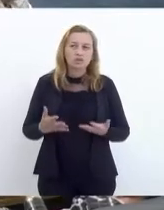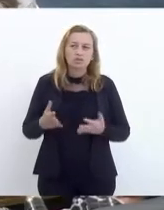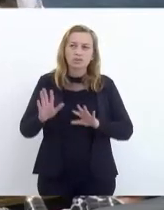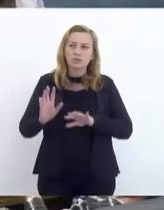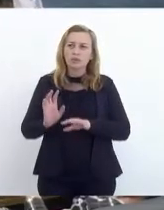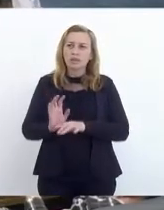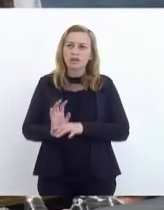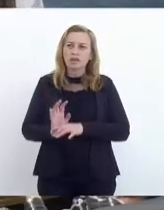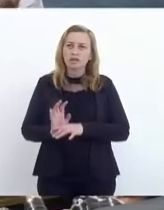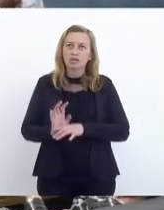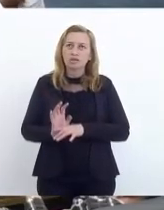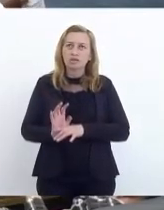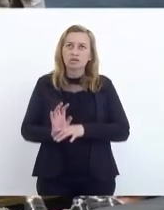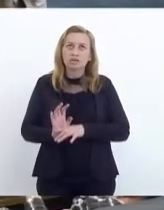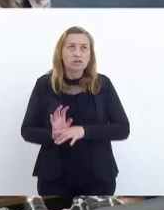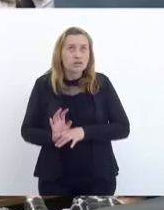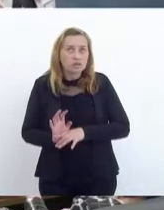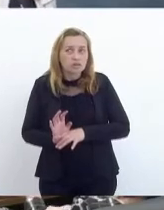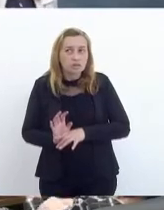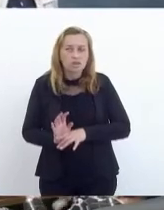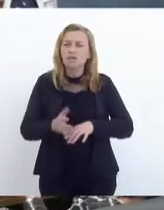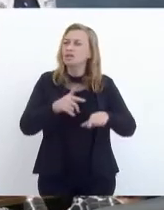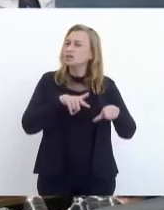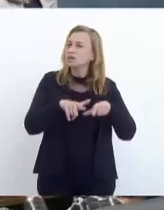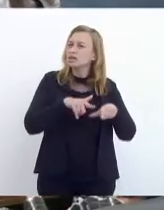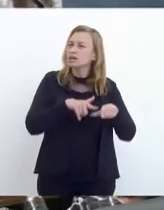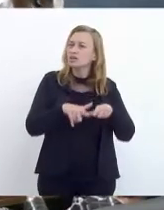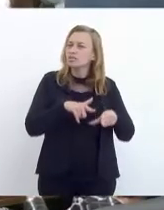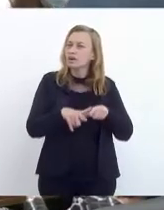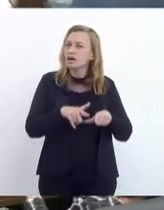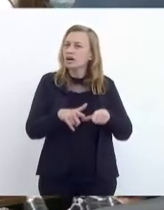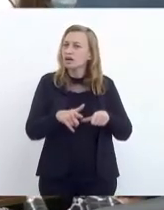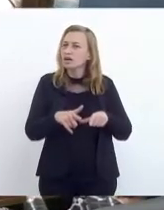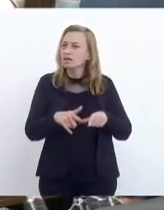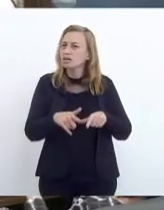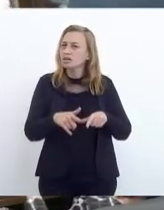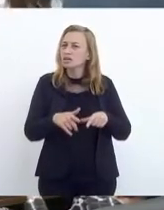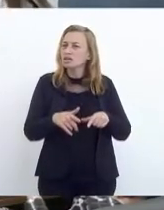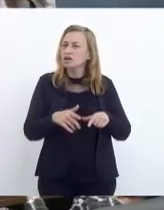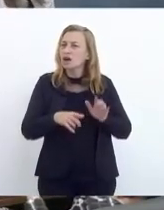Não é um carro, às vezes até é para ir para o trabalho, voltar para o trabalho, facilitar